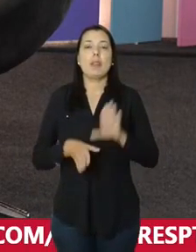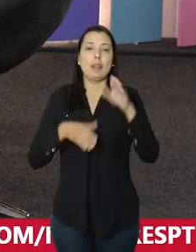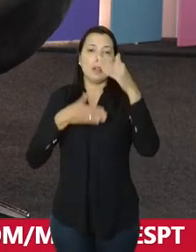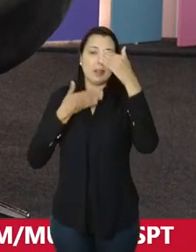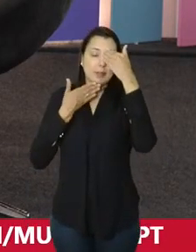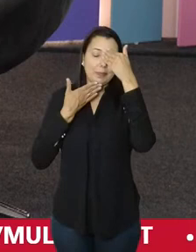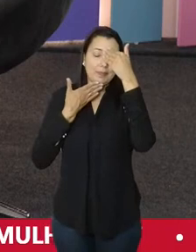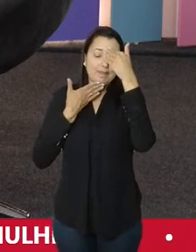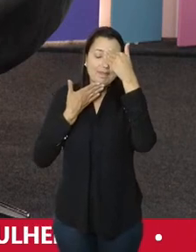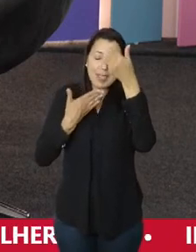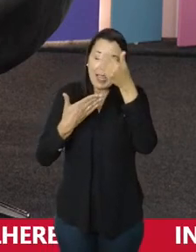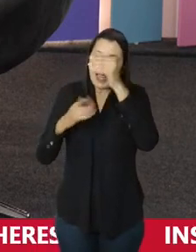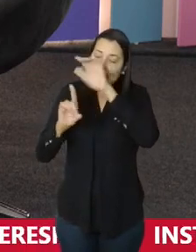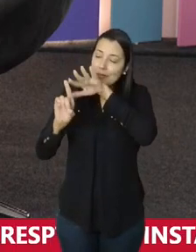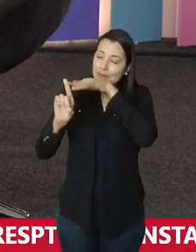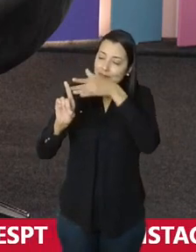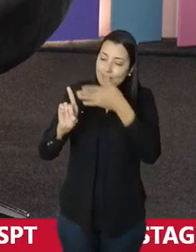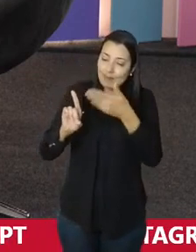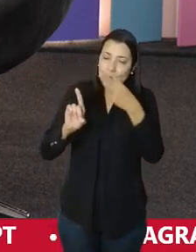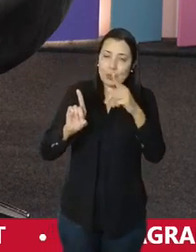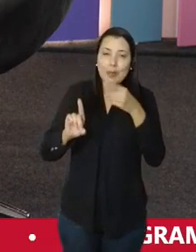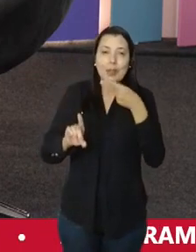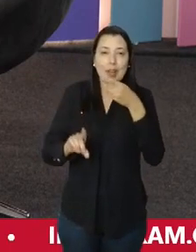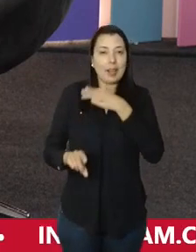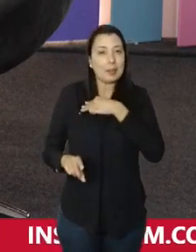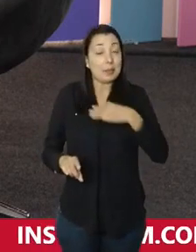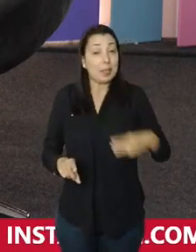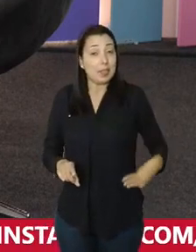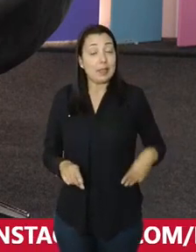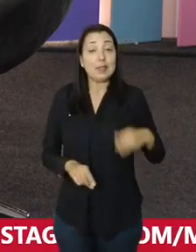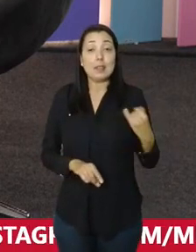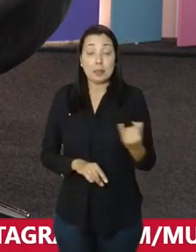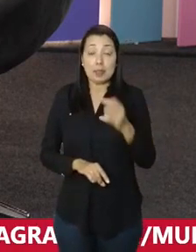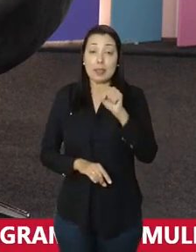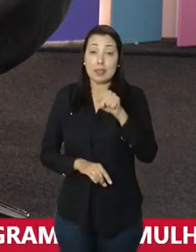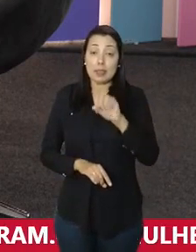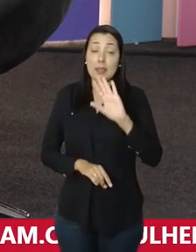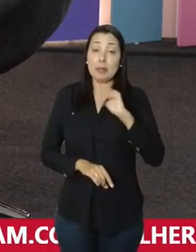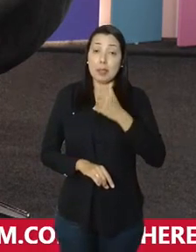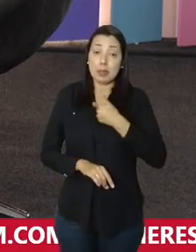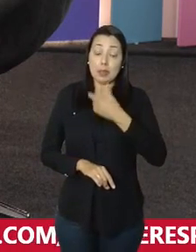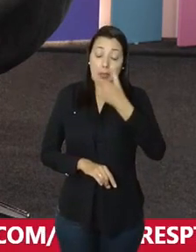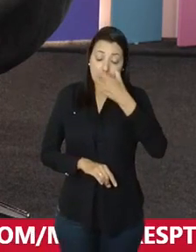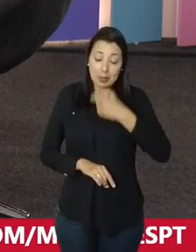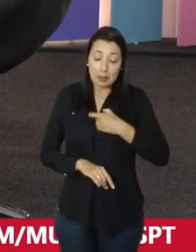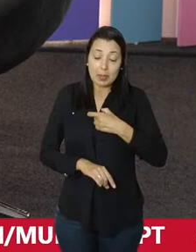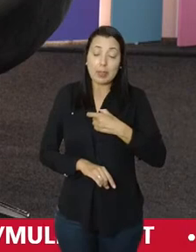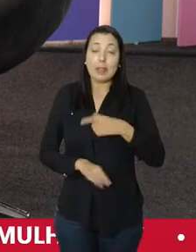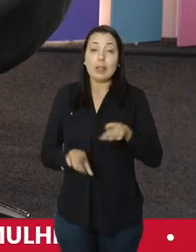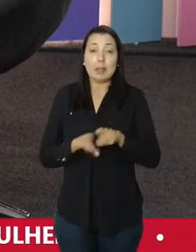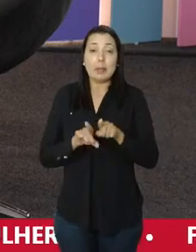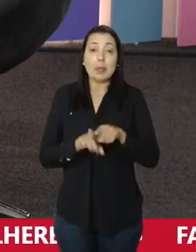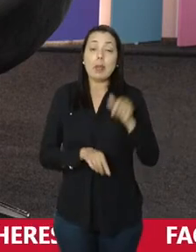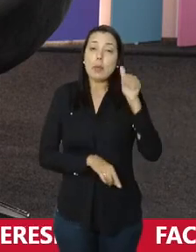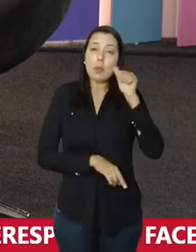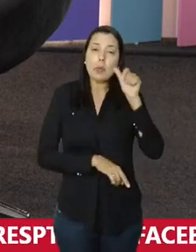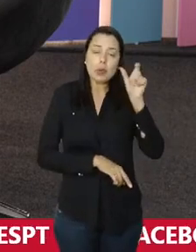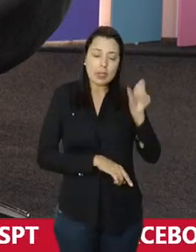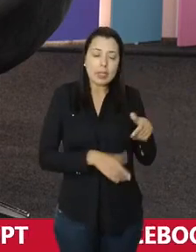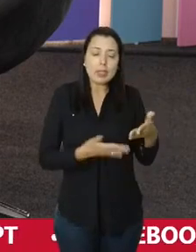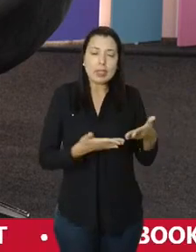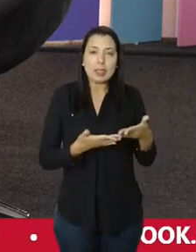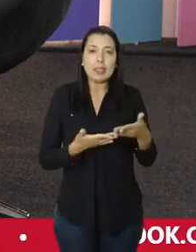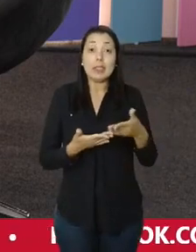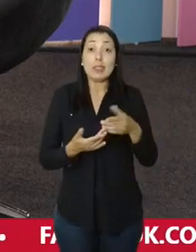Muito lisonjeada com a sua fala, ministra. É muito importante para nós, para mim como cidadã, como mulher,